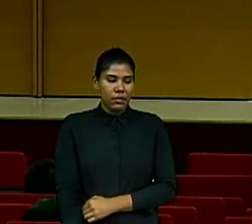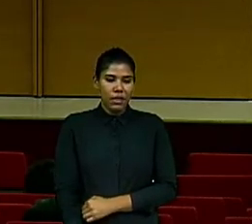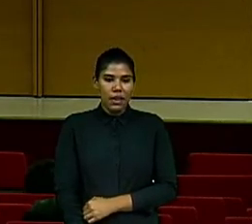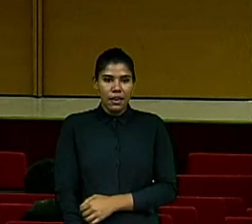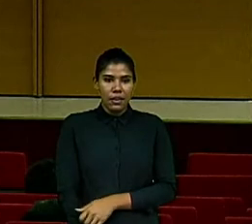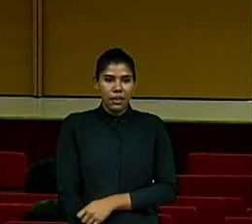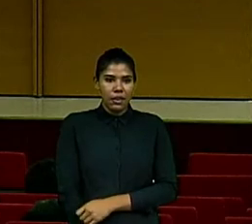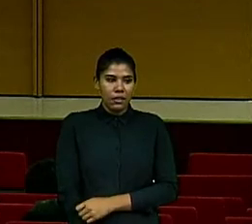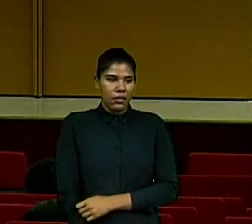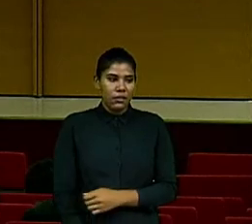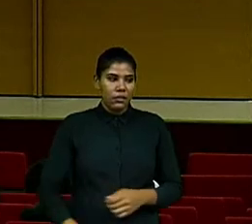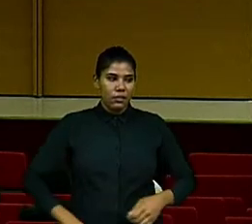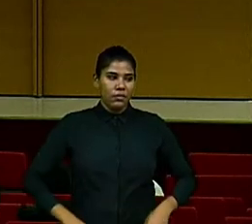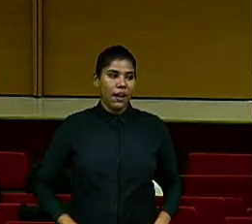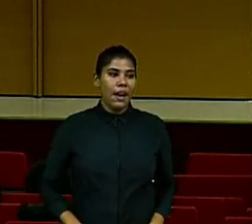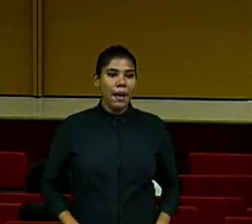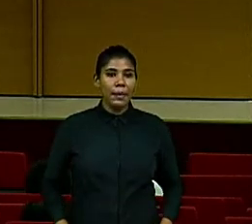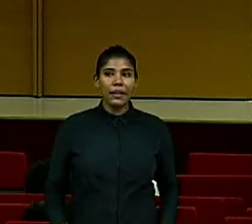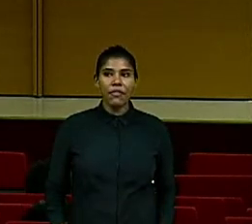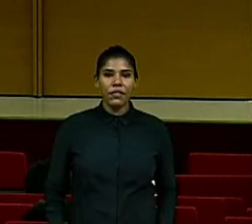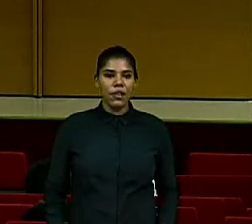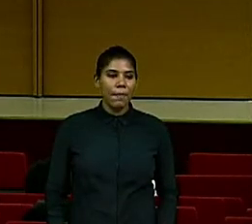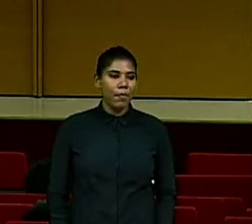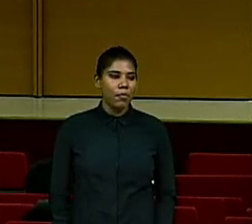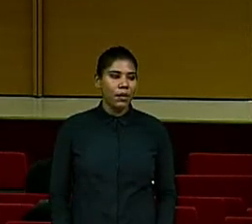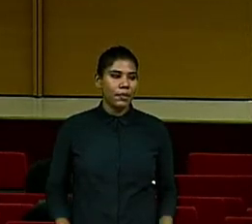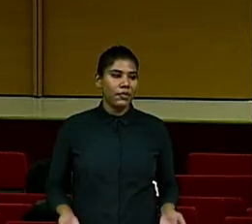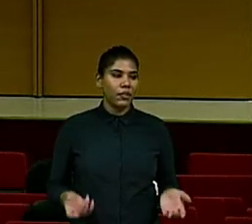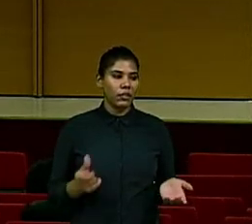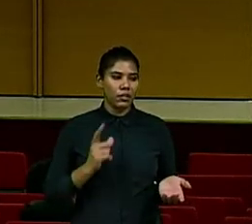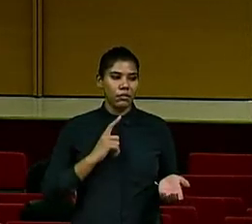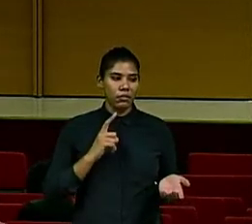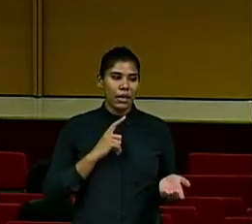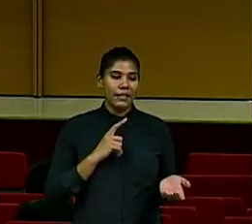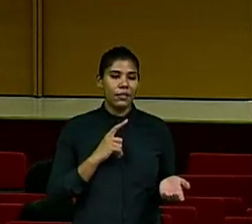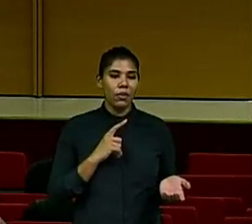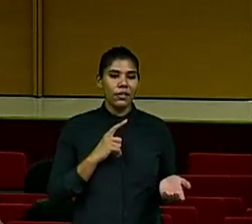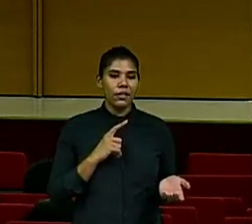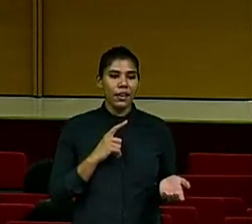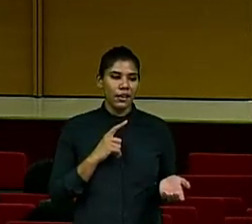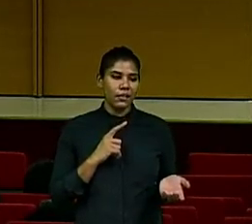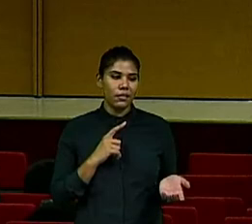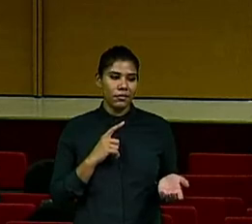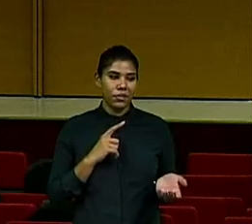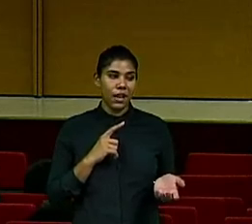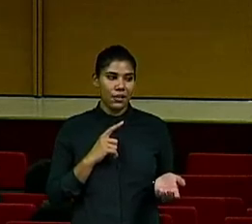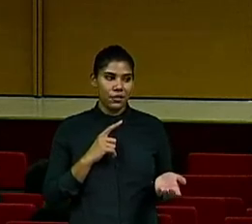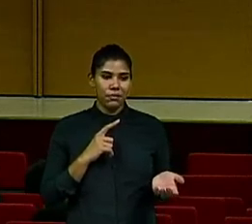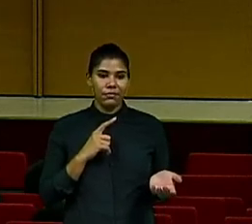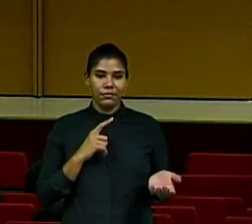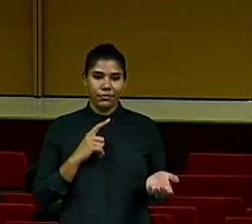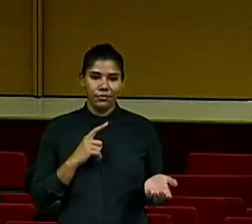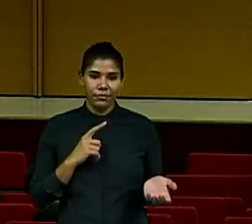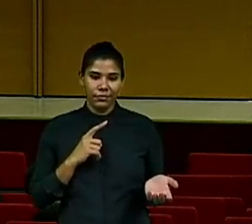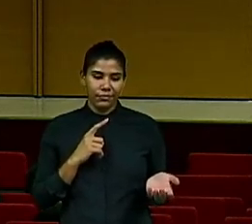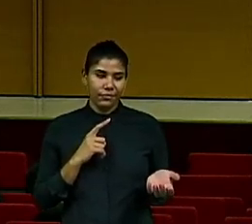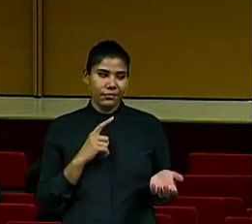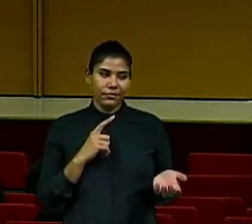tu começa a ficar com menos sangue com menos líquido dentro dos teus vasos sanguíneos